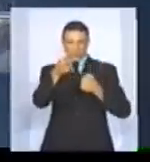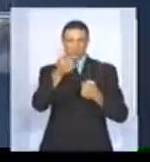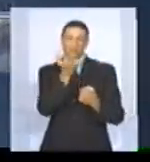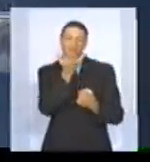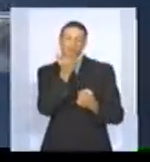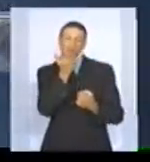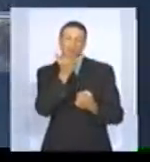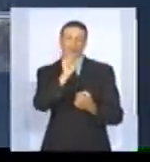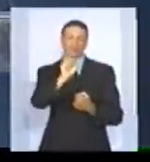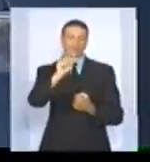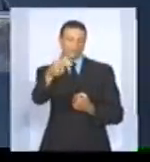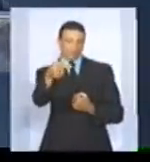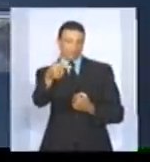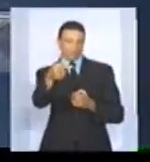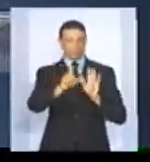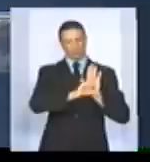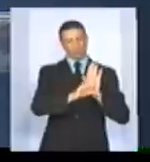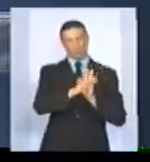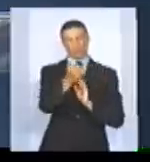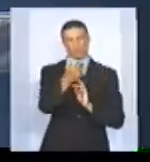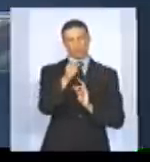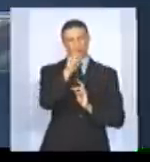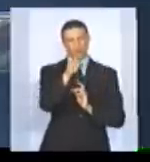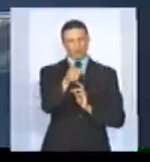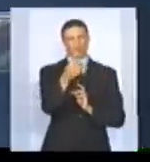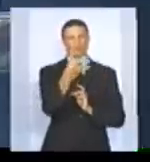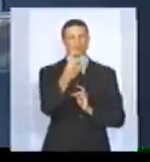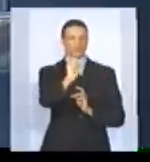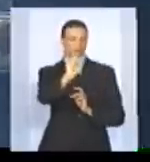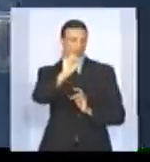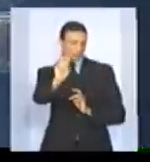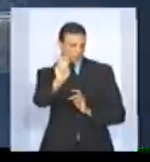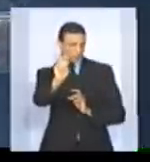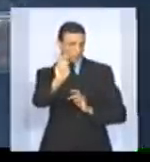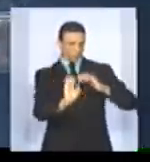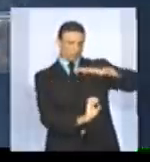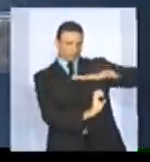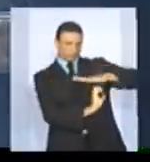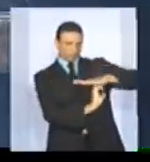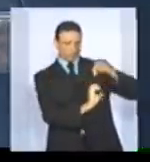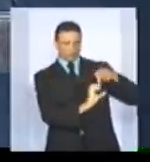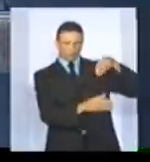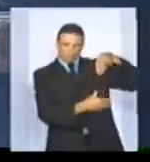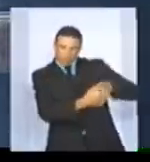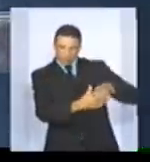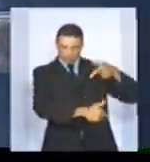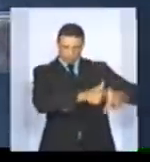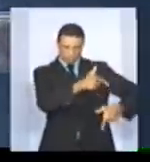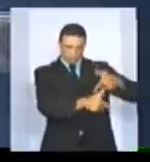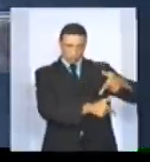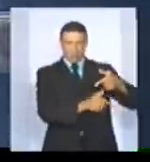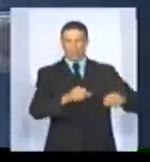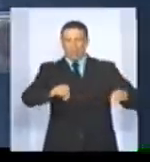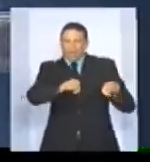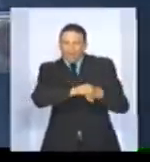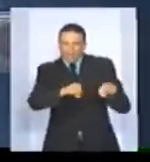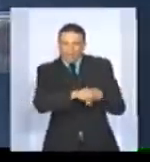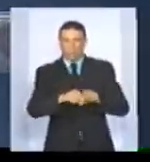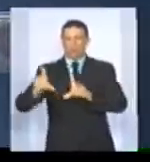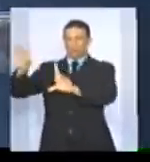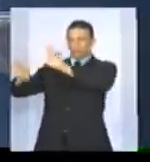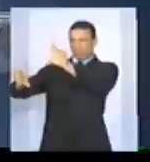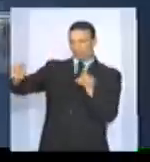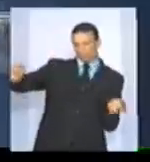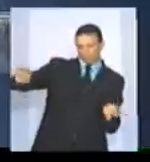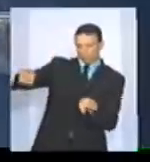37, parágrafo 6º e 7º da Lei 12.485, as empresas que prestam serviço de TV a cabo, MBS, DTH e TVA, e que